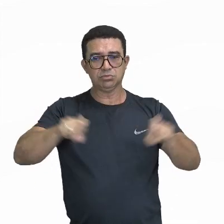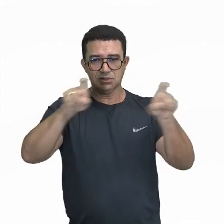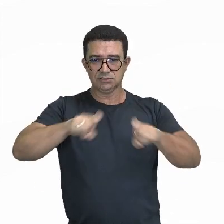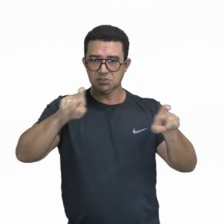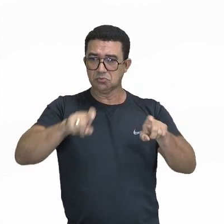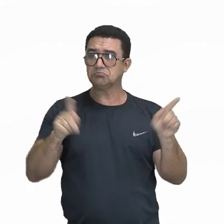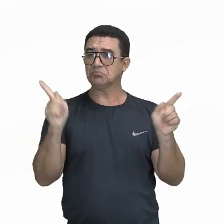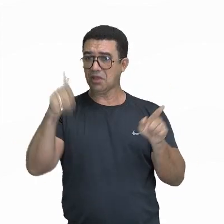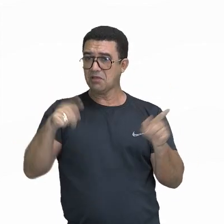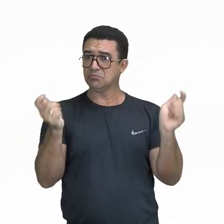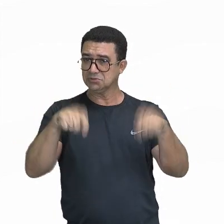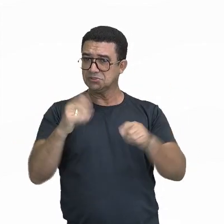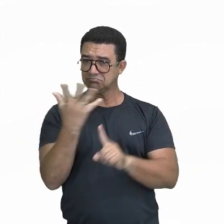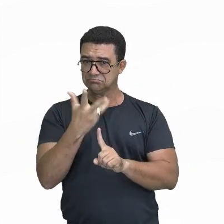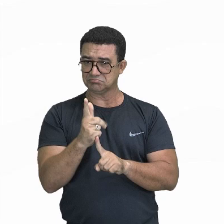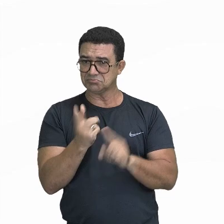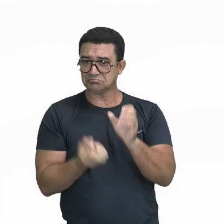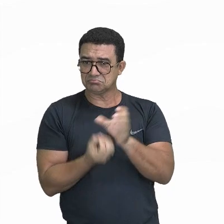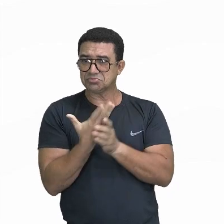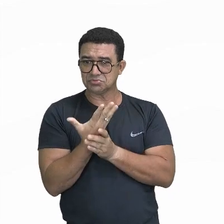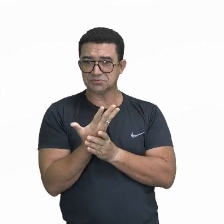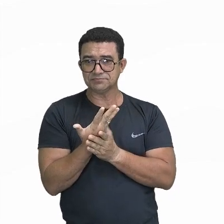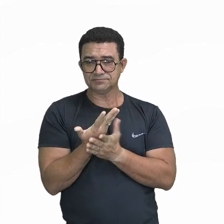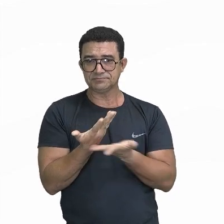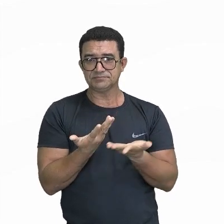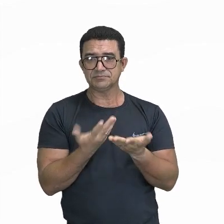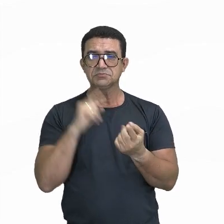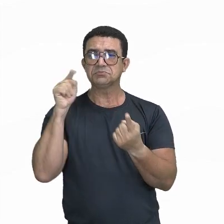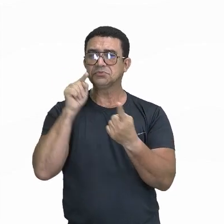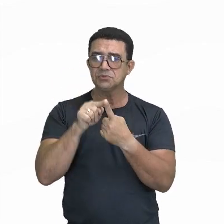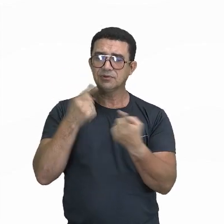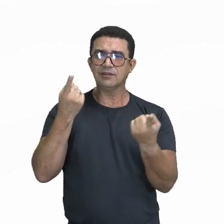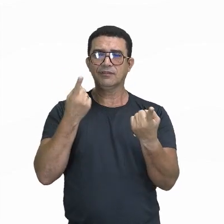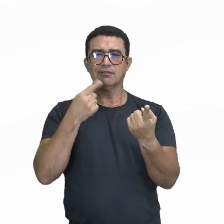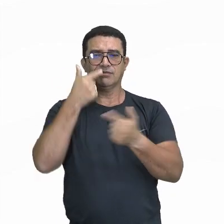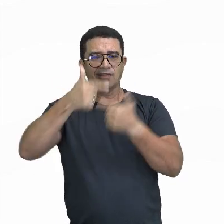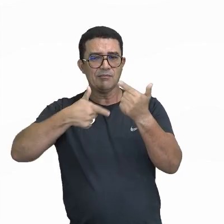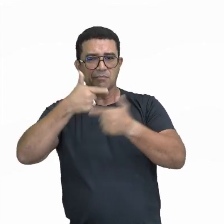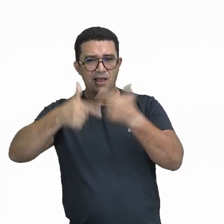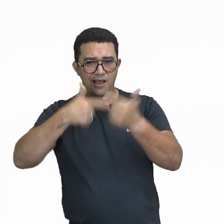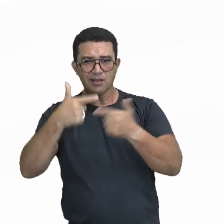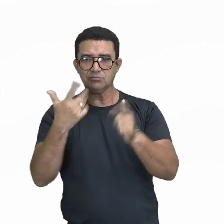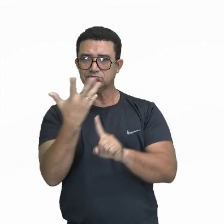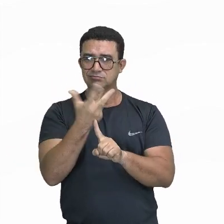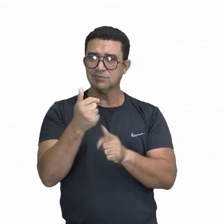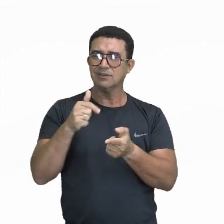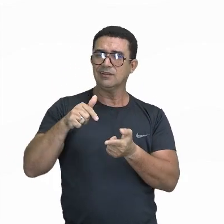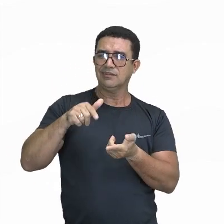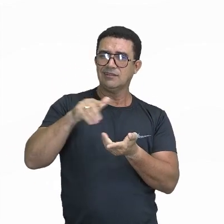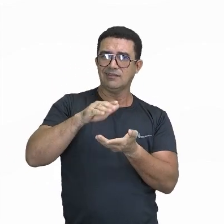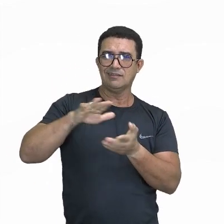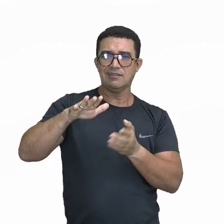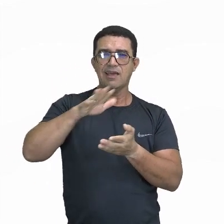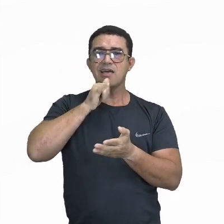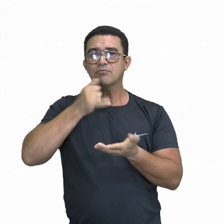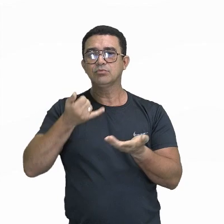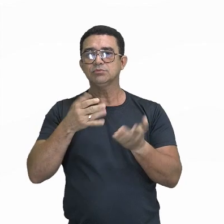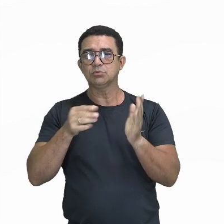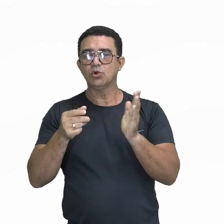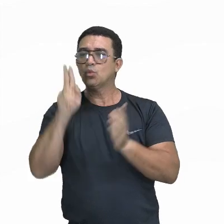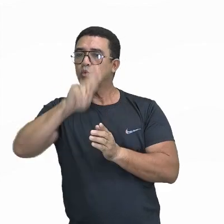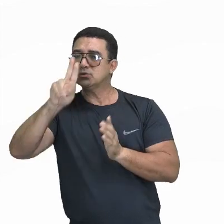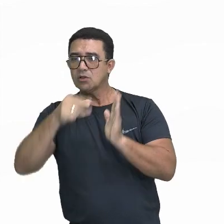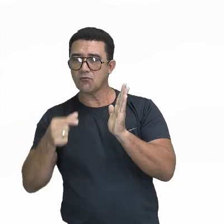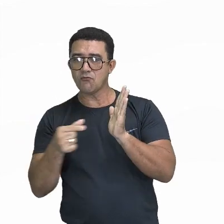computacional. Sua finalidade é a criação de obras de arte multimídia por meio de algum software